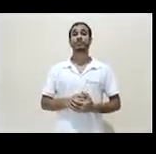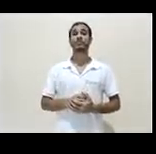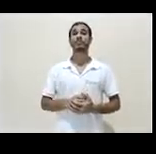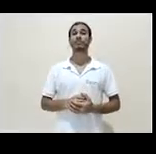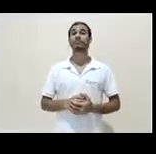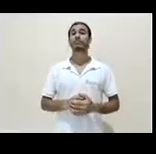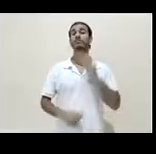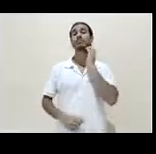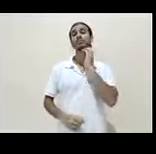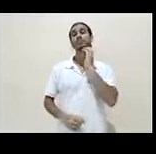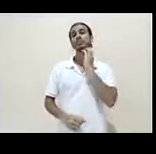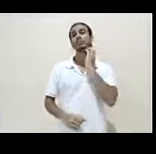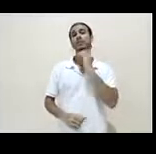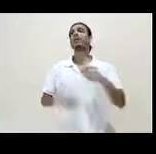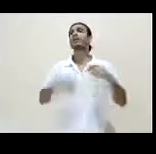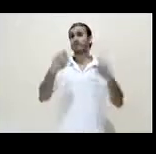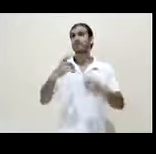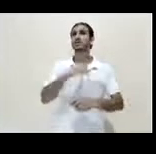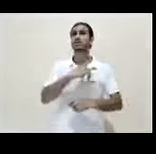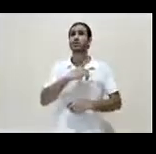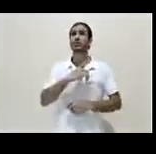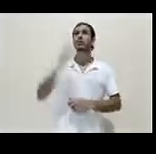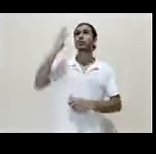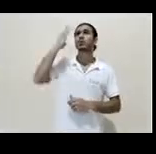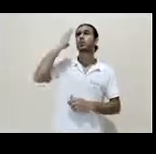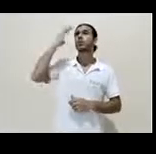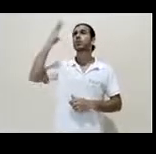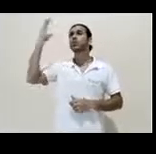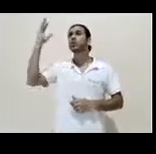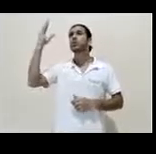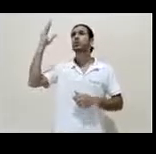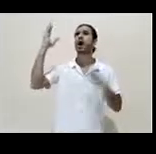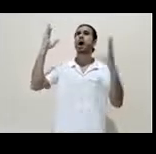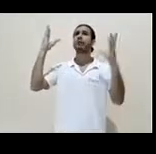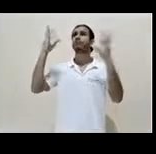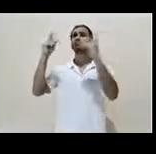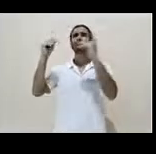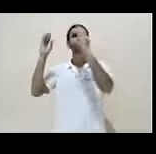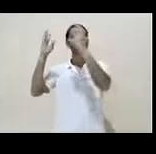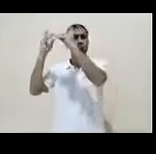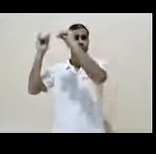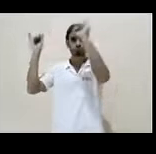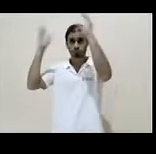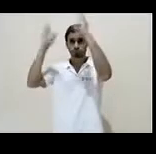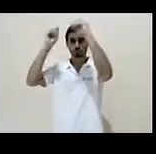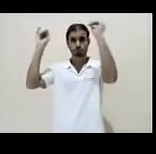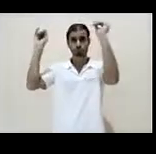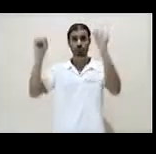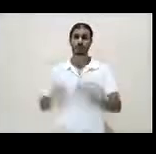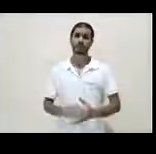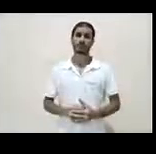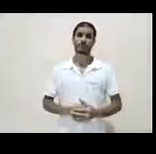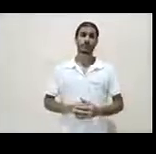uma abstração. Então, e uma outra questão, essa terceira questão, foi a necessidade de